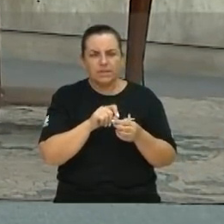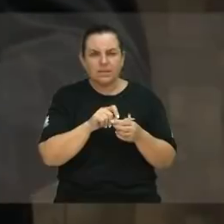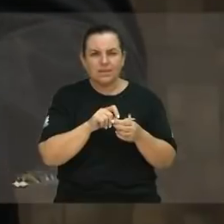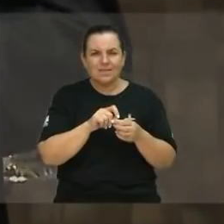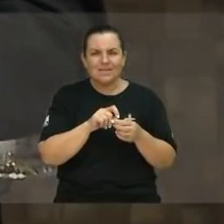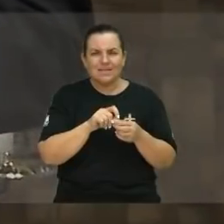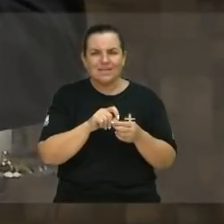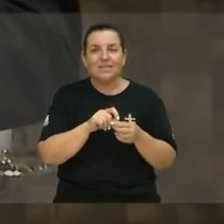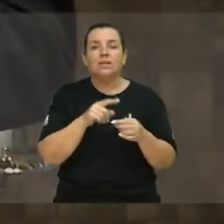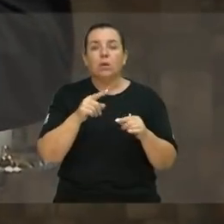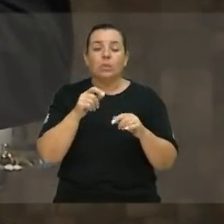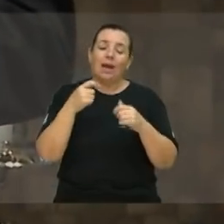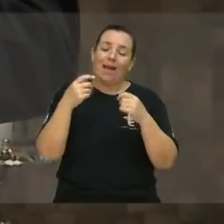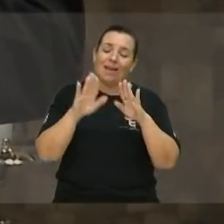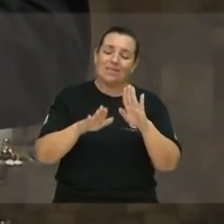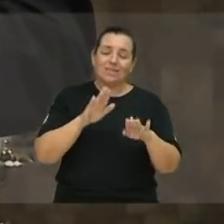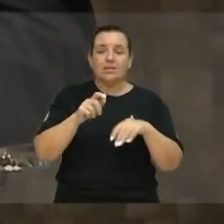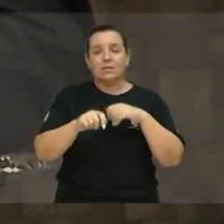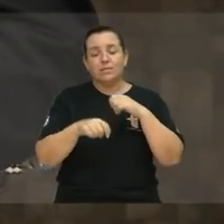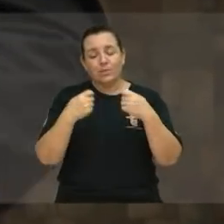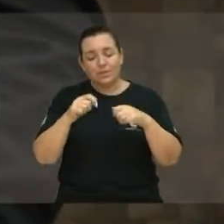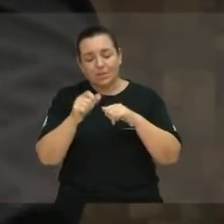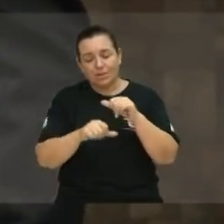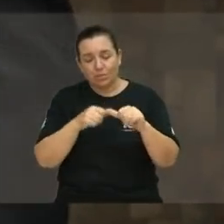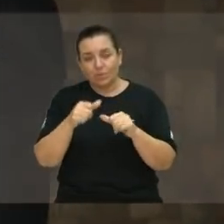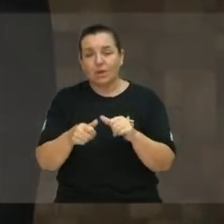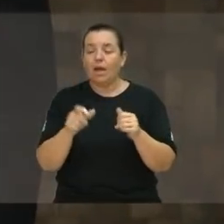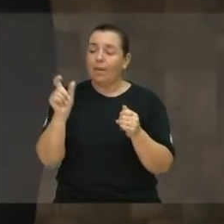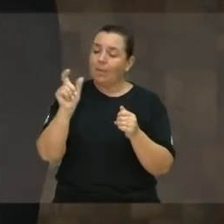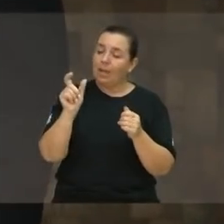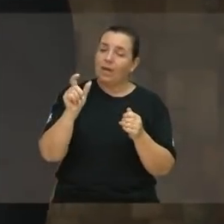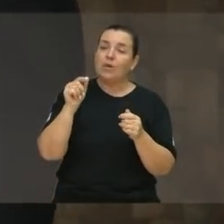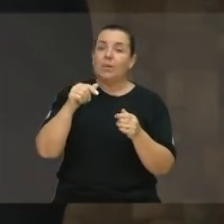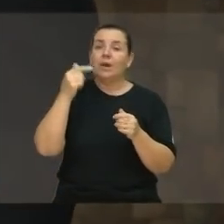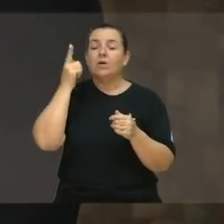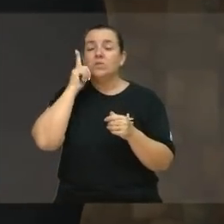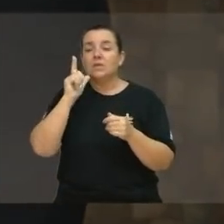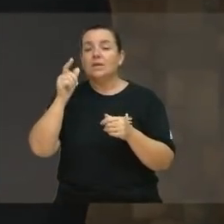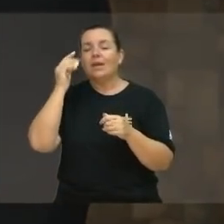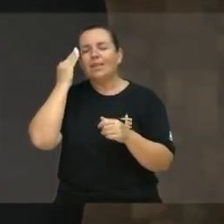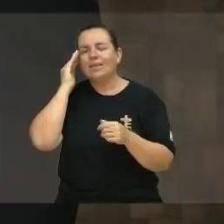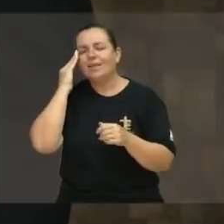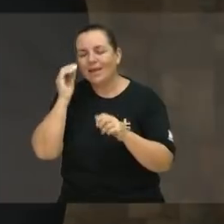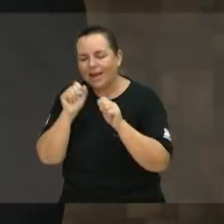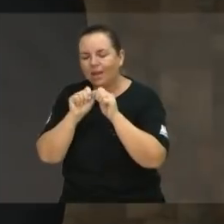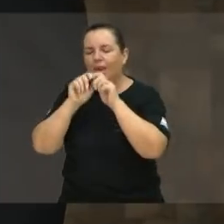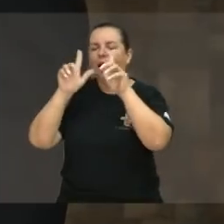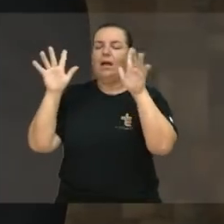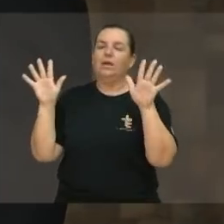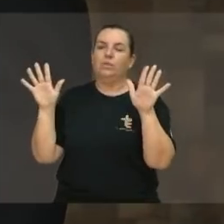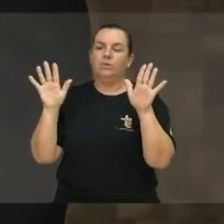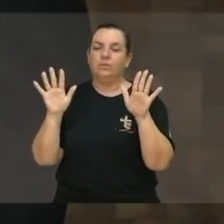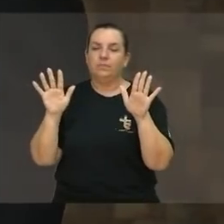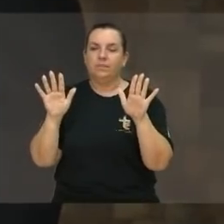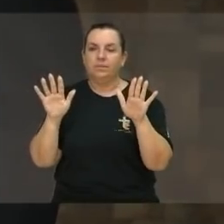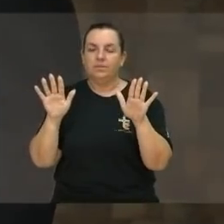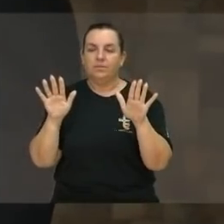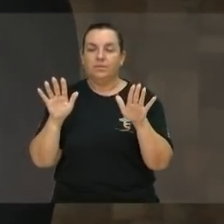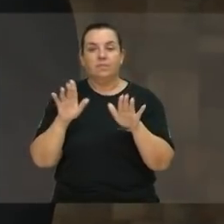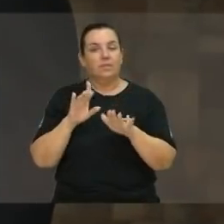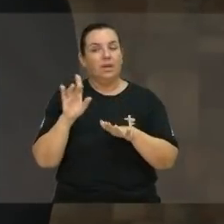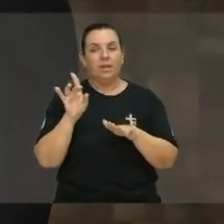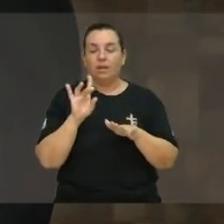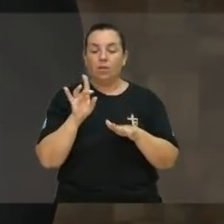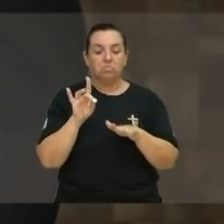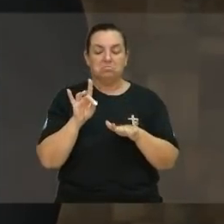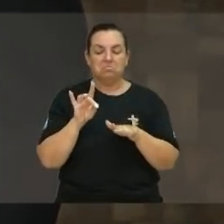que é uma são que permanece ou seja não mais vai